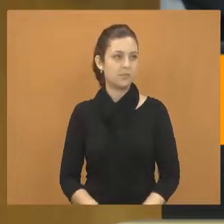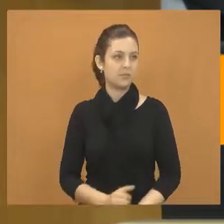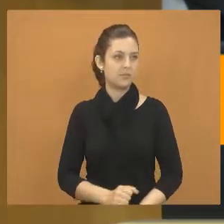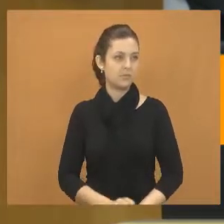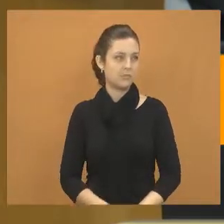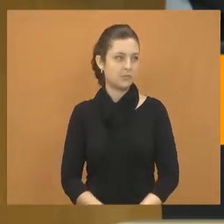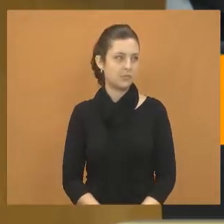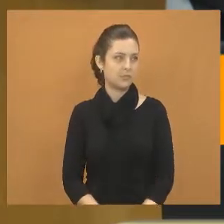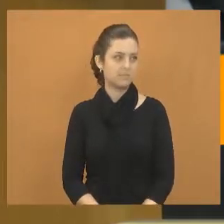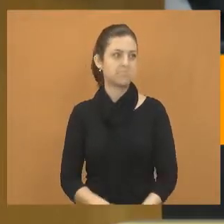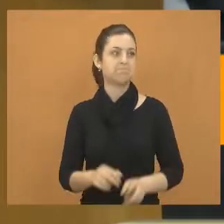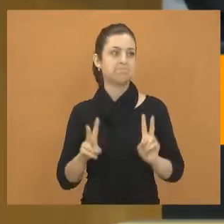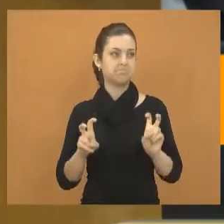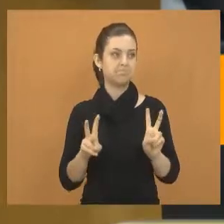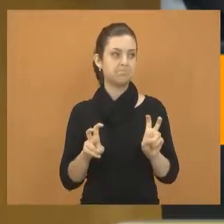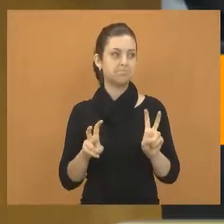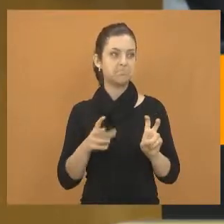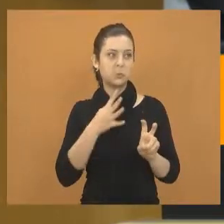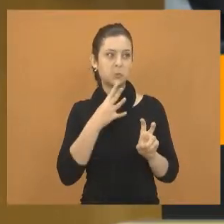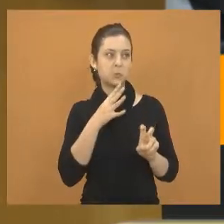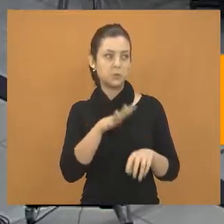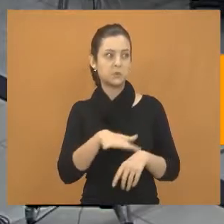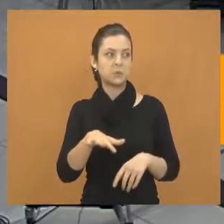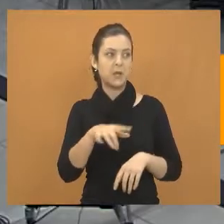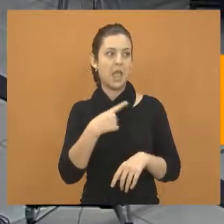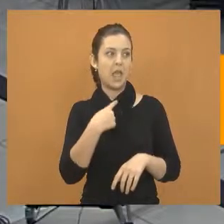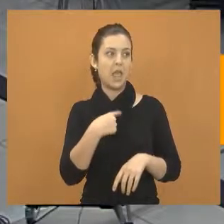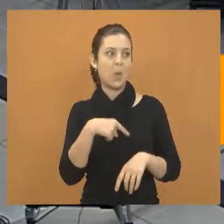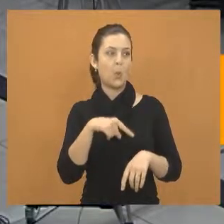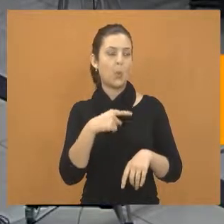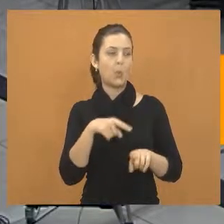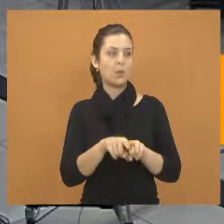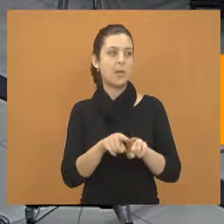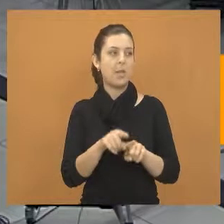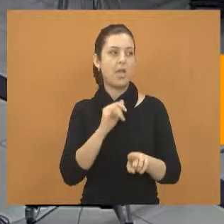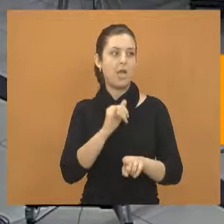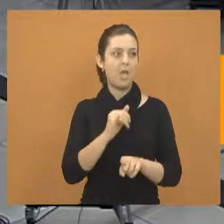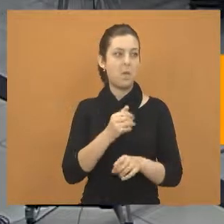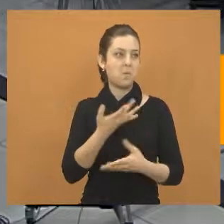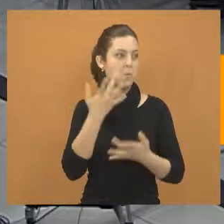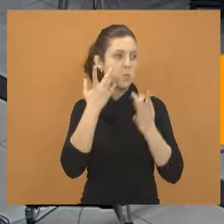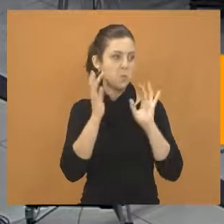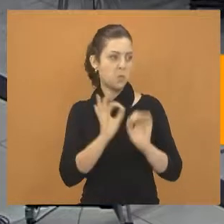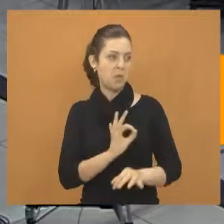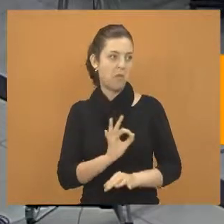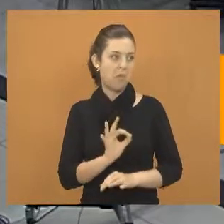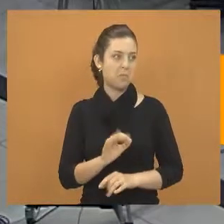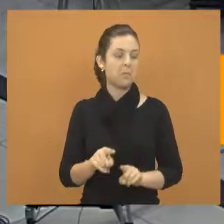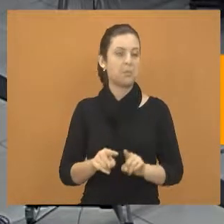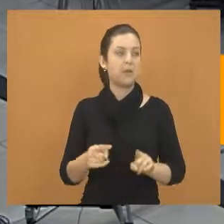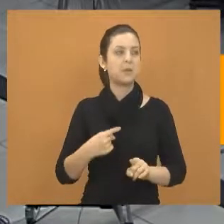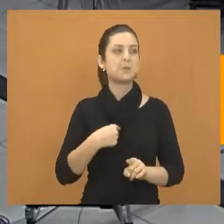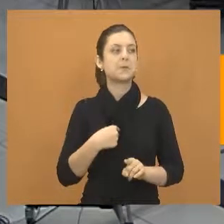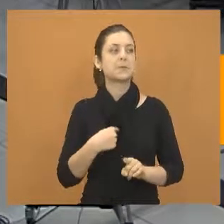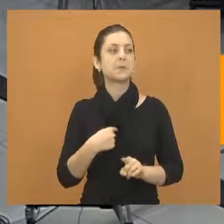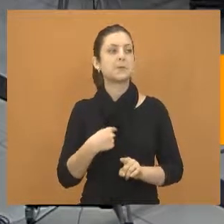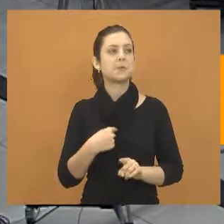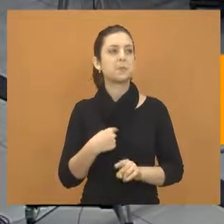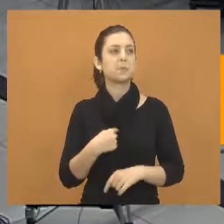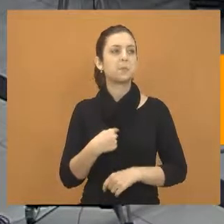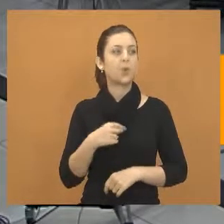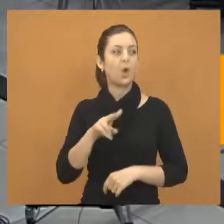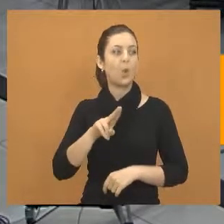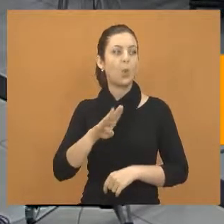um tema que Vossa Excelência domina, mas eu também, falando como leigo aqui no assunto, mas